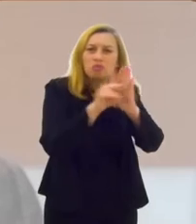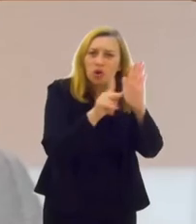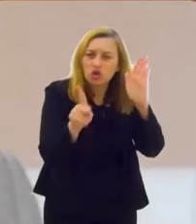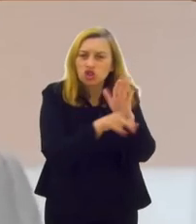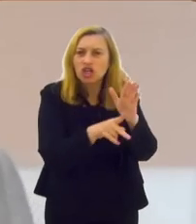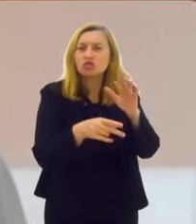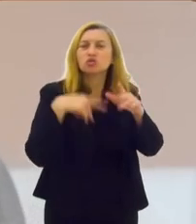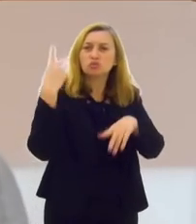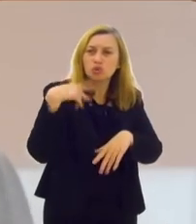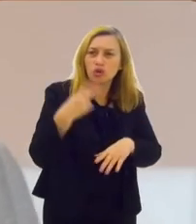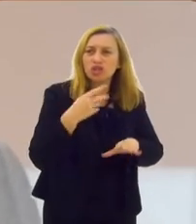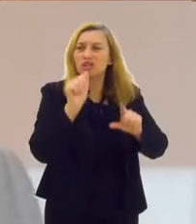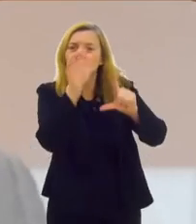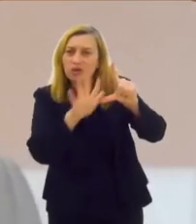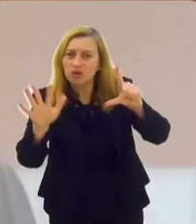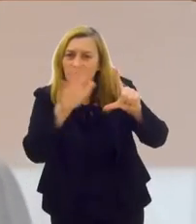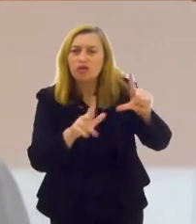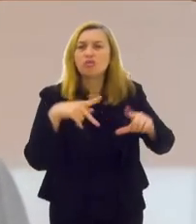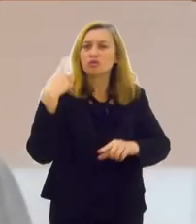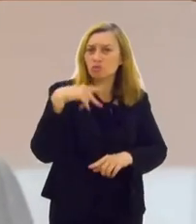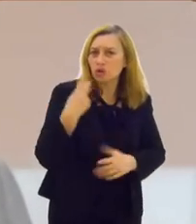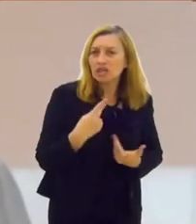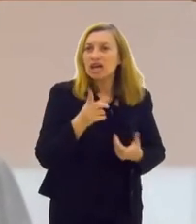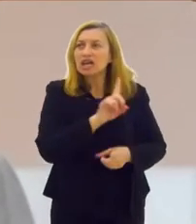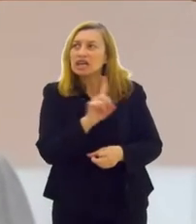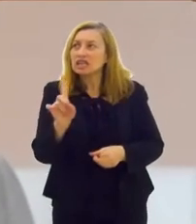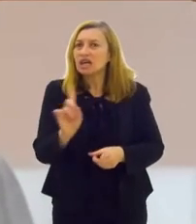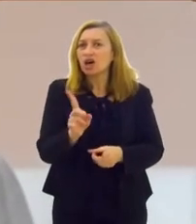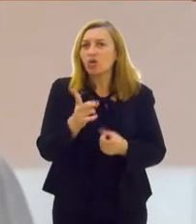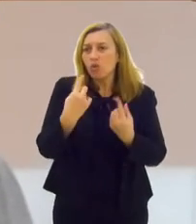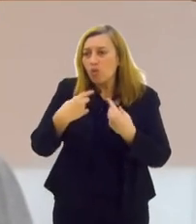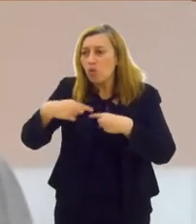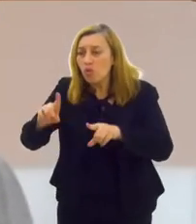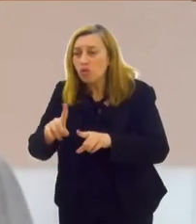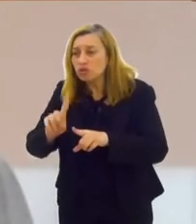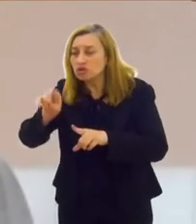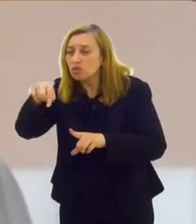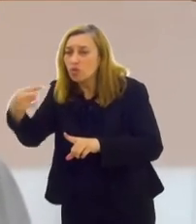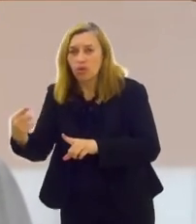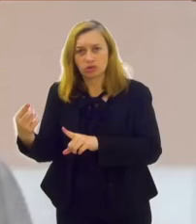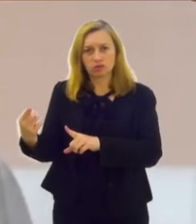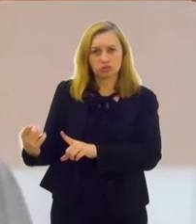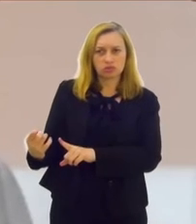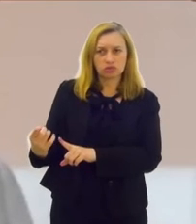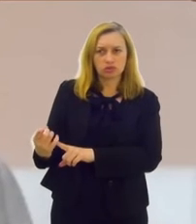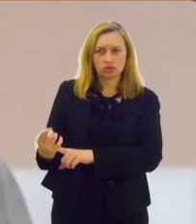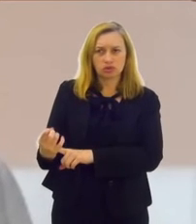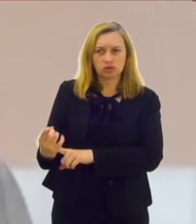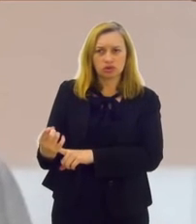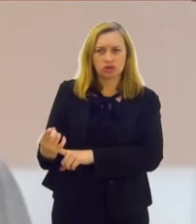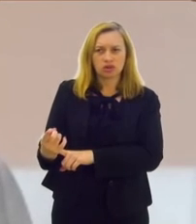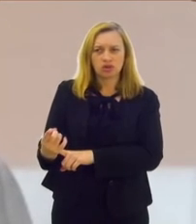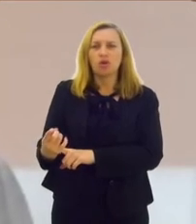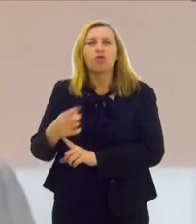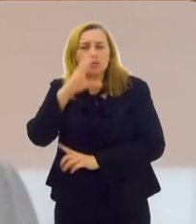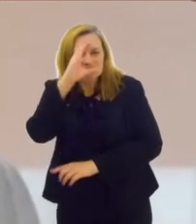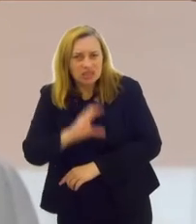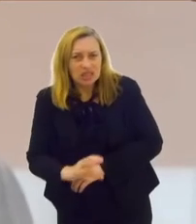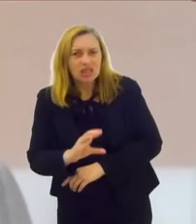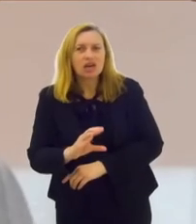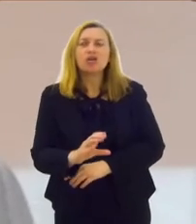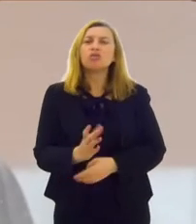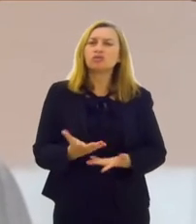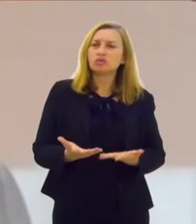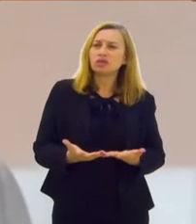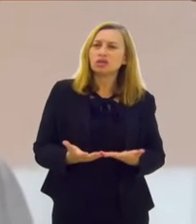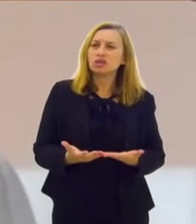em projetos políticos, em plataformas políticas, e não em meros ataques. A gente não está, né, o